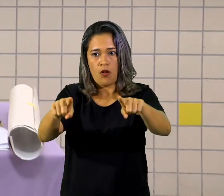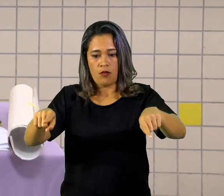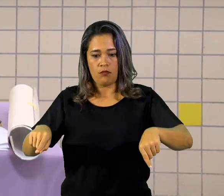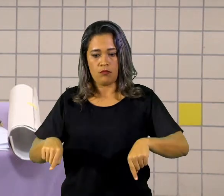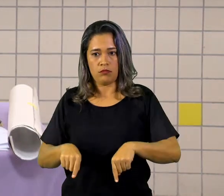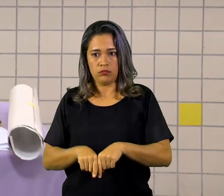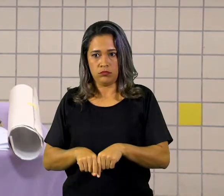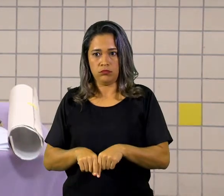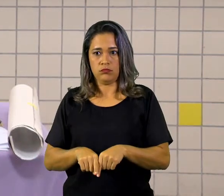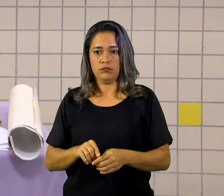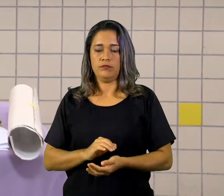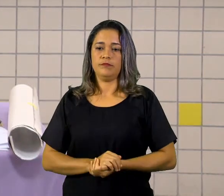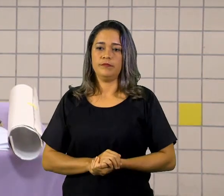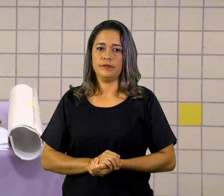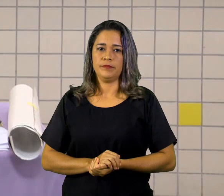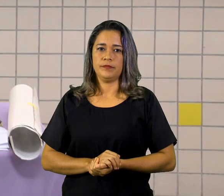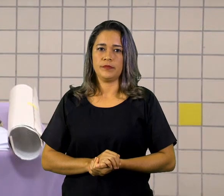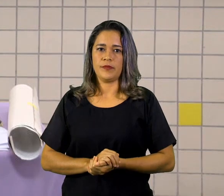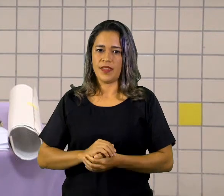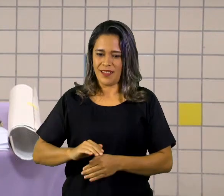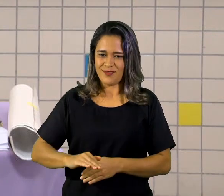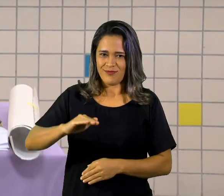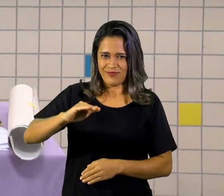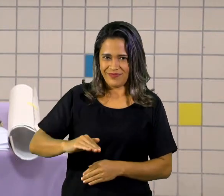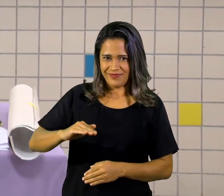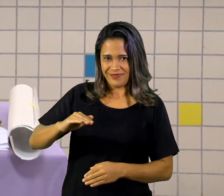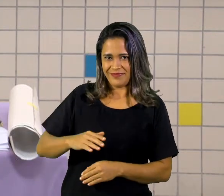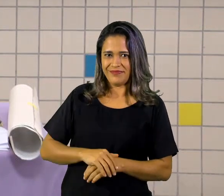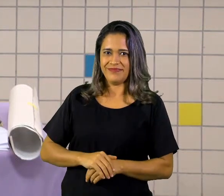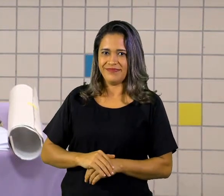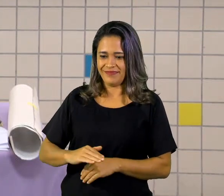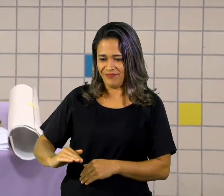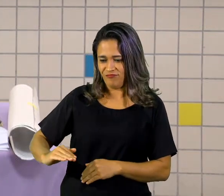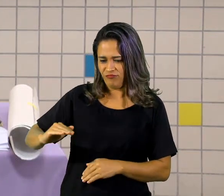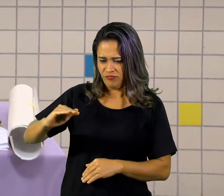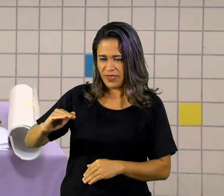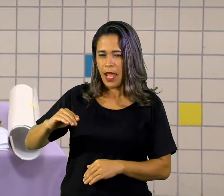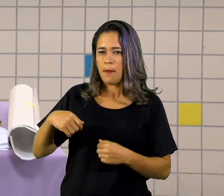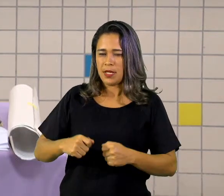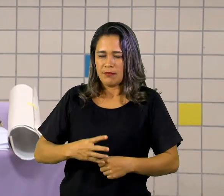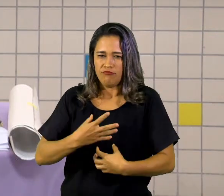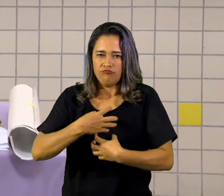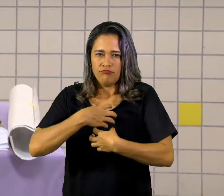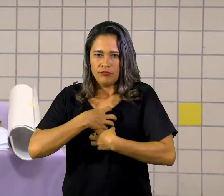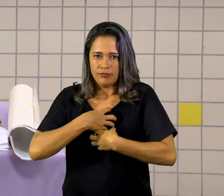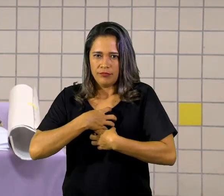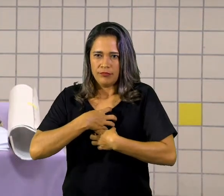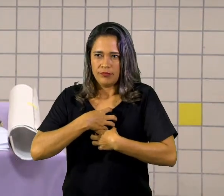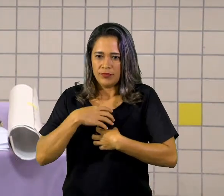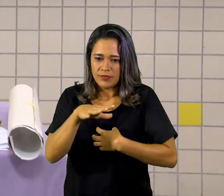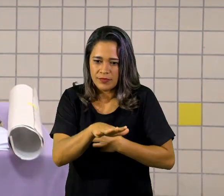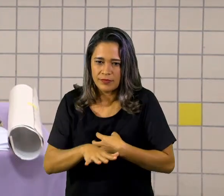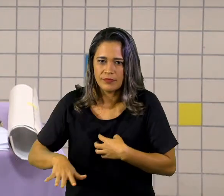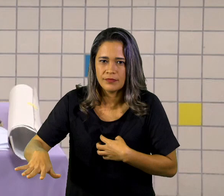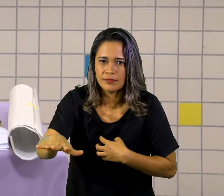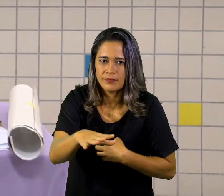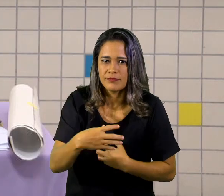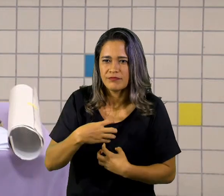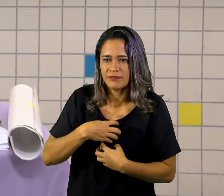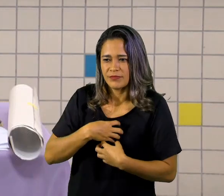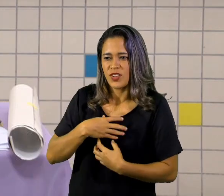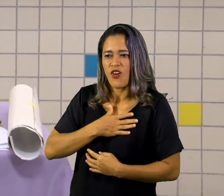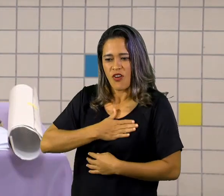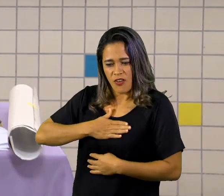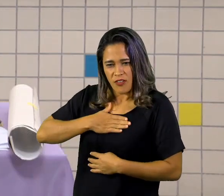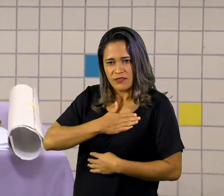pequenos, ou seja, na altura das crianças. Ela tem que se sentir parte desse espaço, pertencente